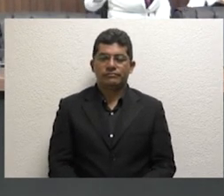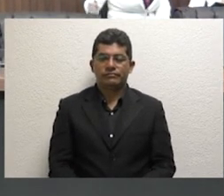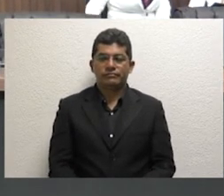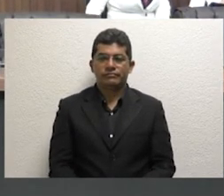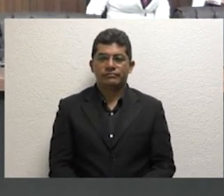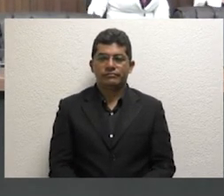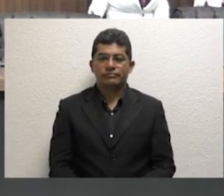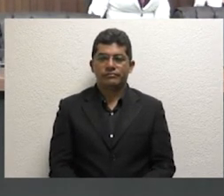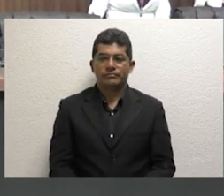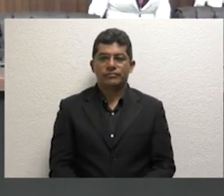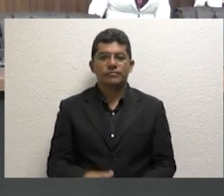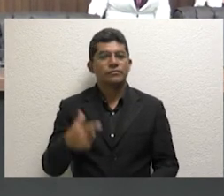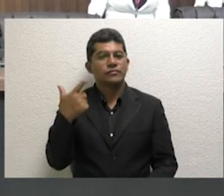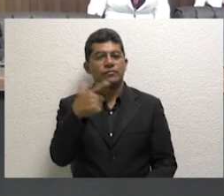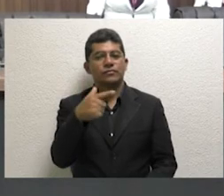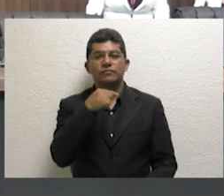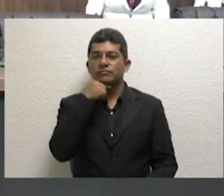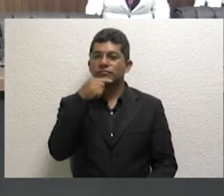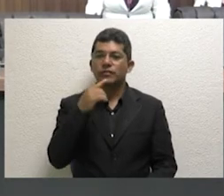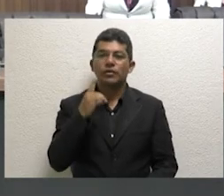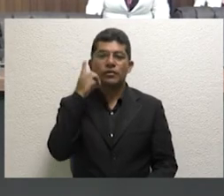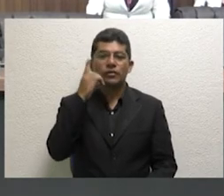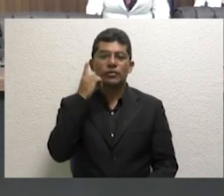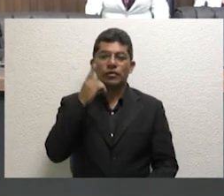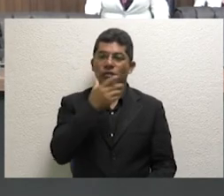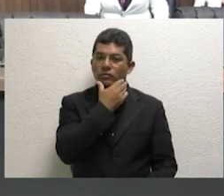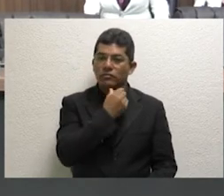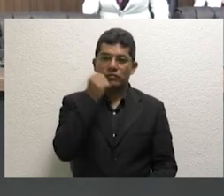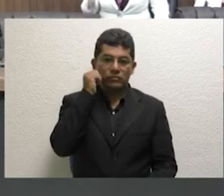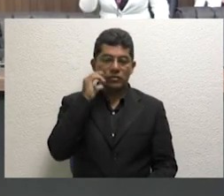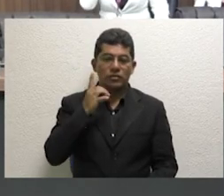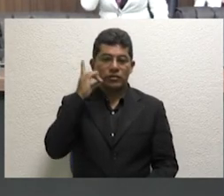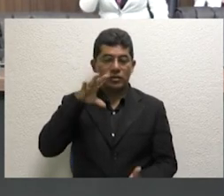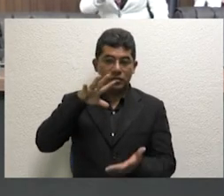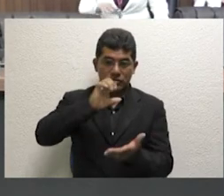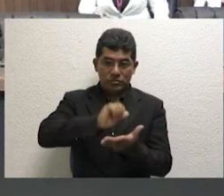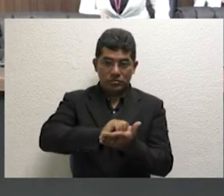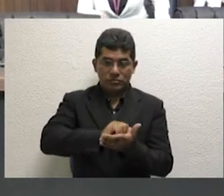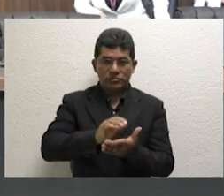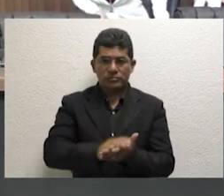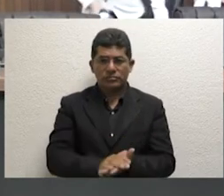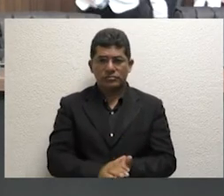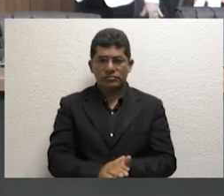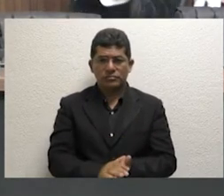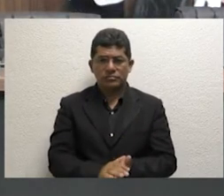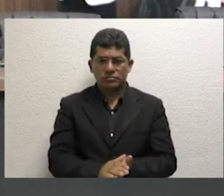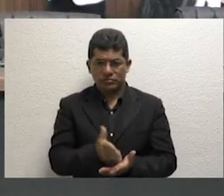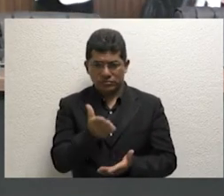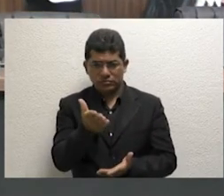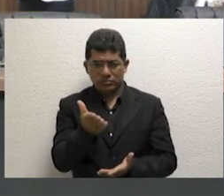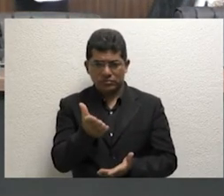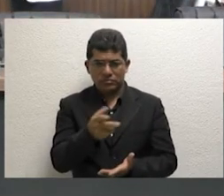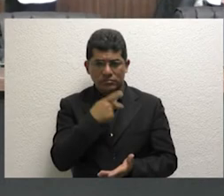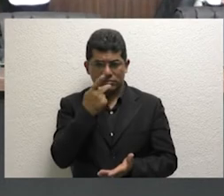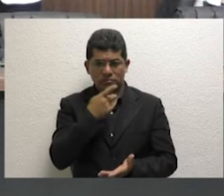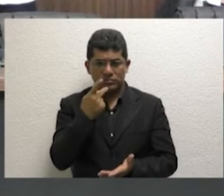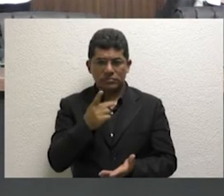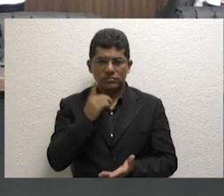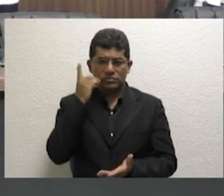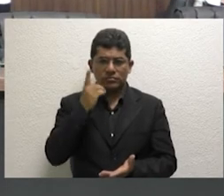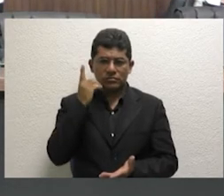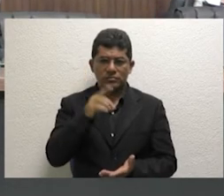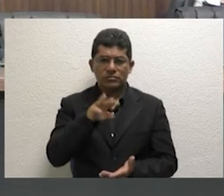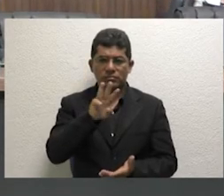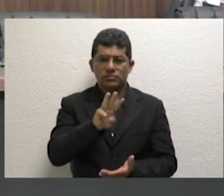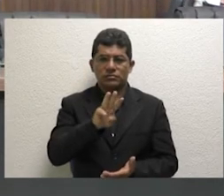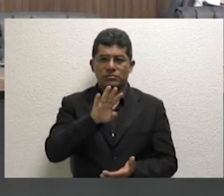não havendo mais nenhum deputado ou deputada se pronunciar eu vai você vai querer se pronunciar deputado